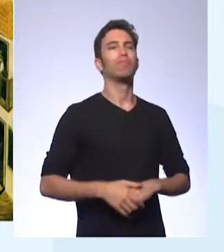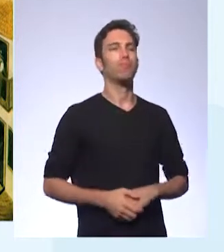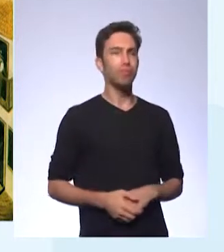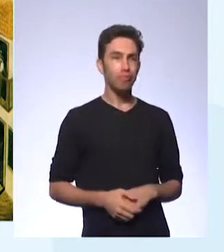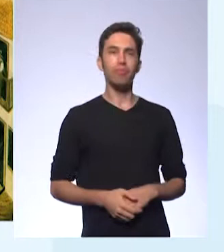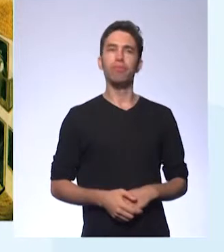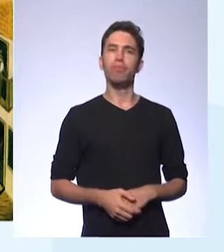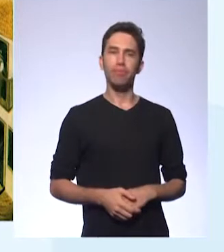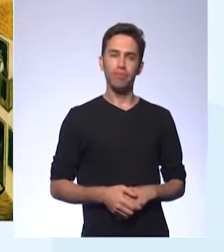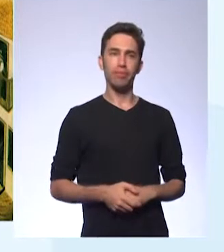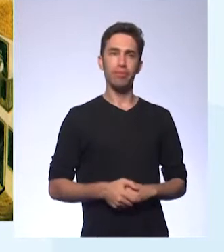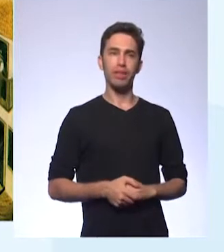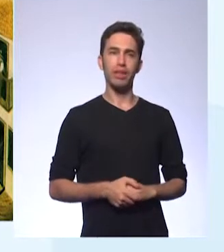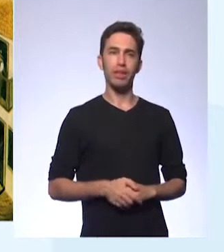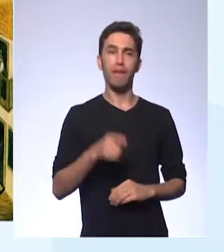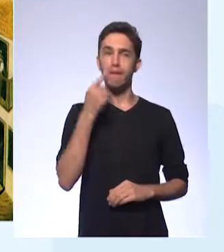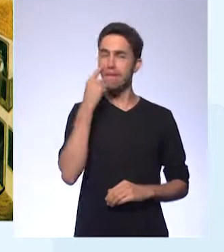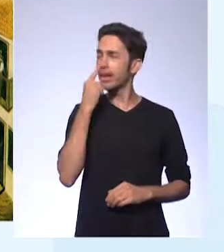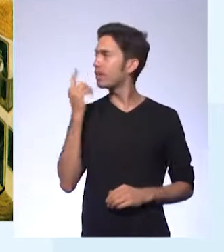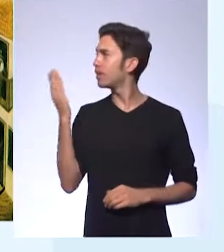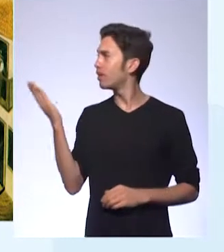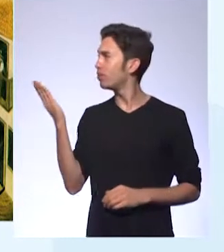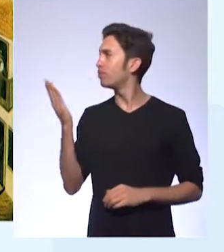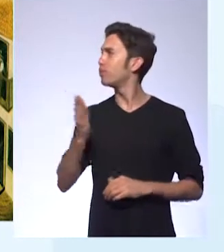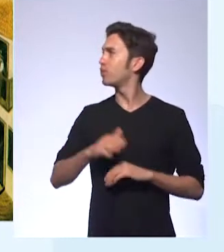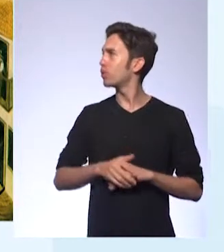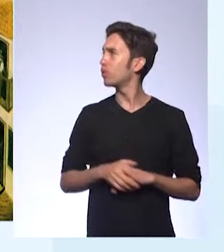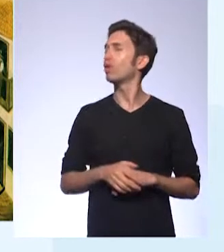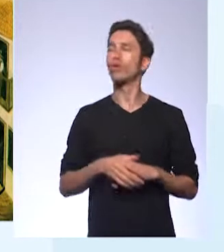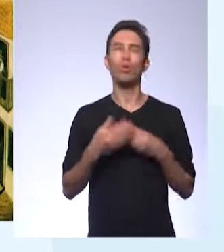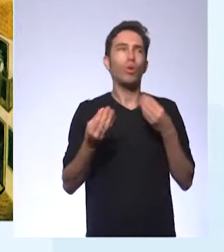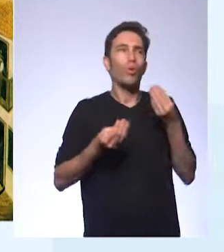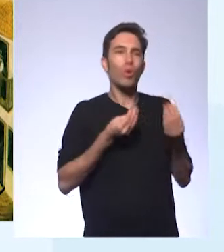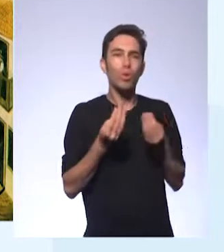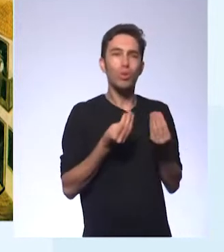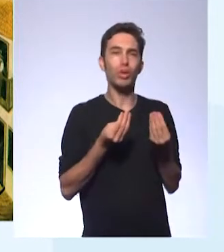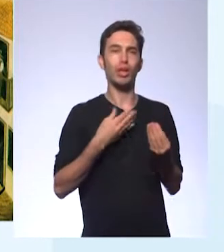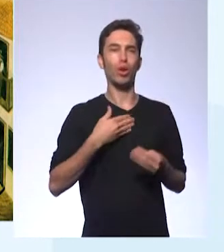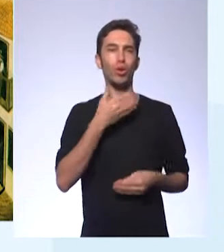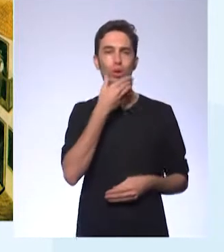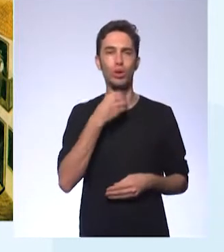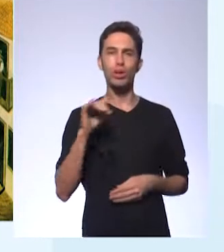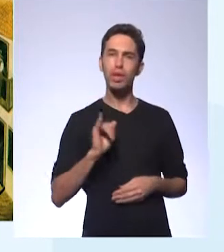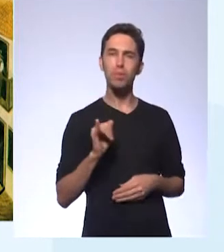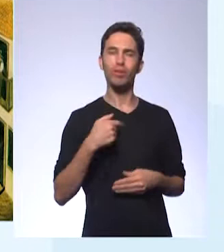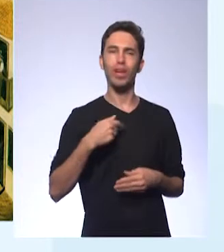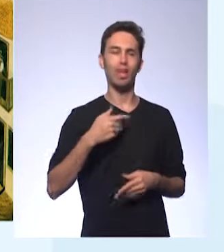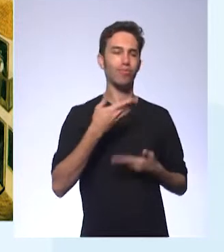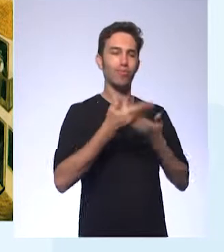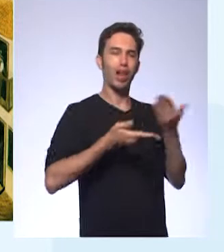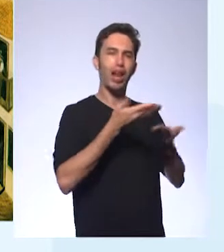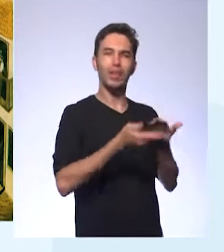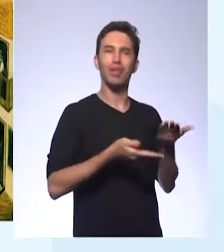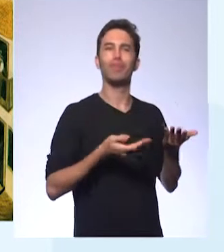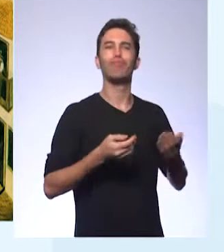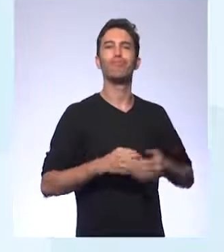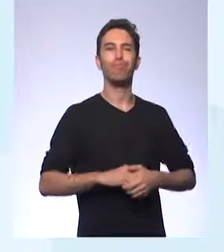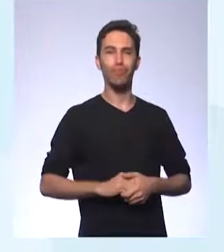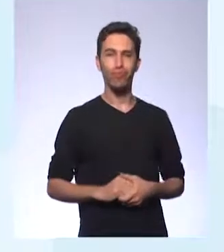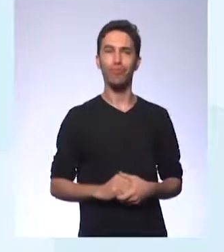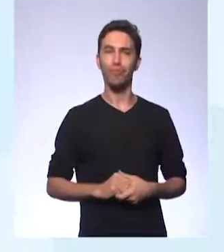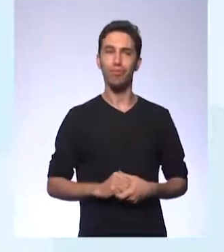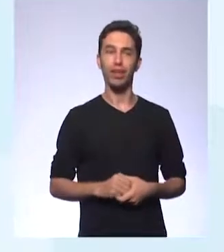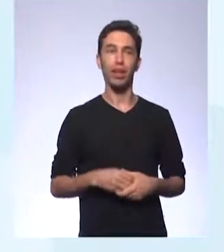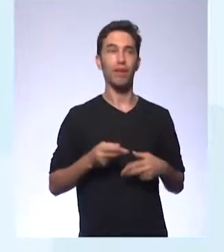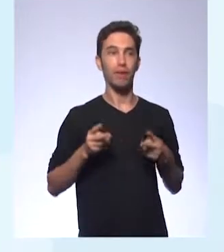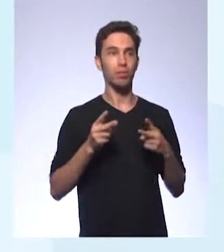Vejam só como essas pessoas, como os nossos irmãos, eram tratados, ok?